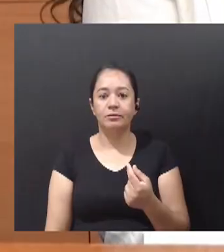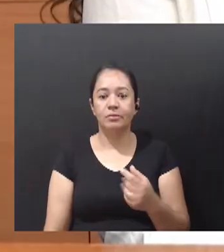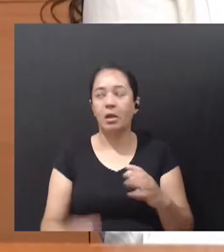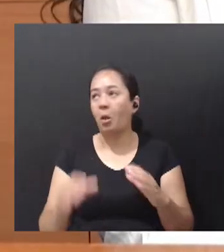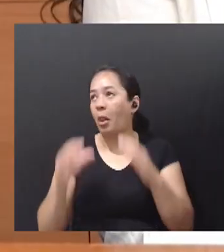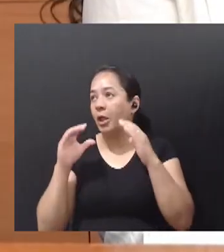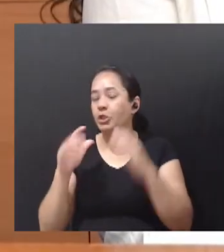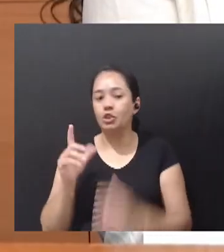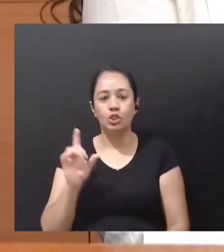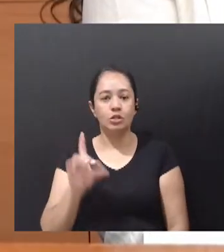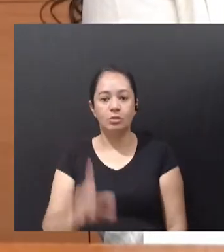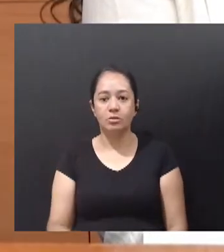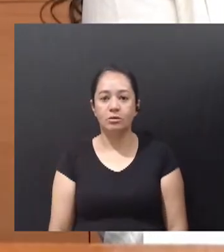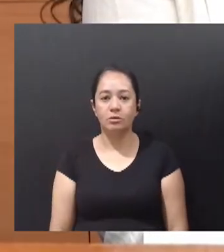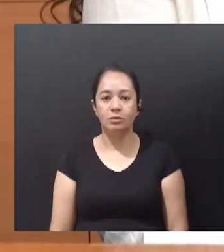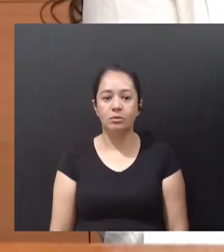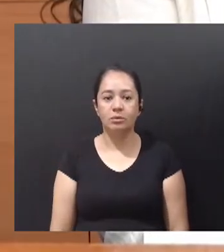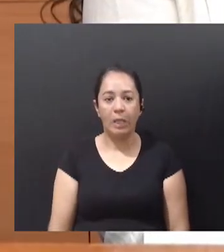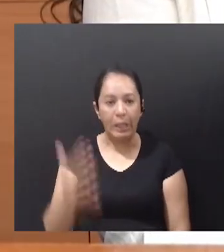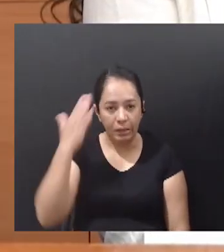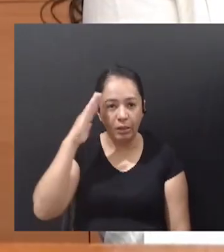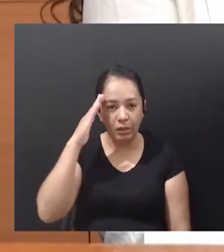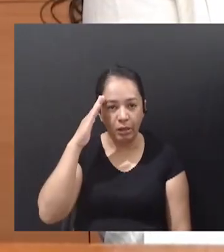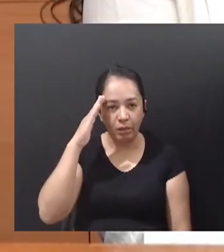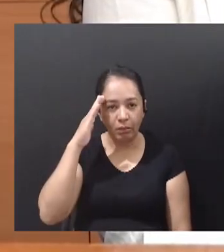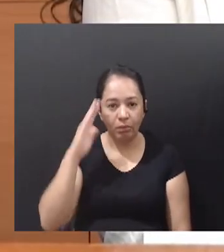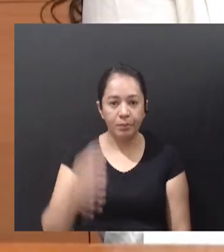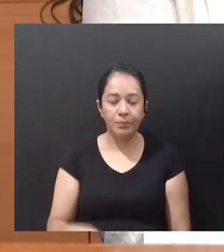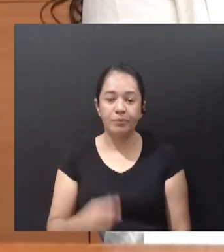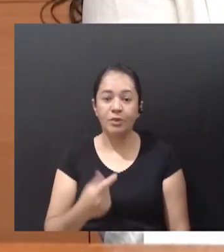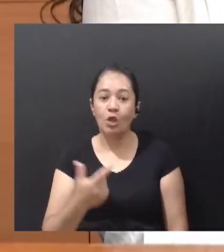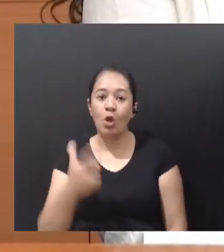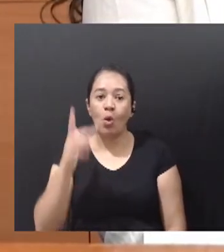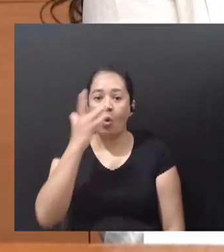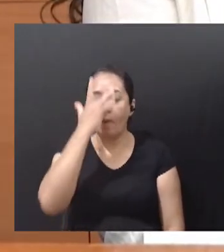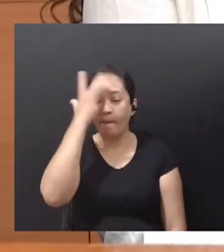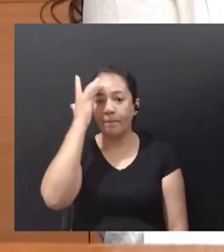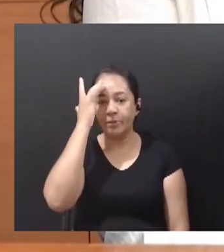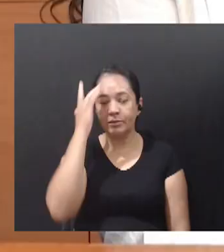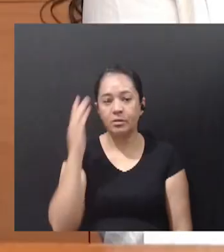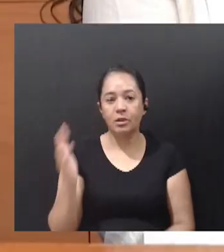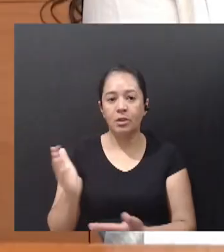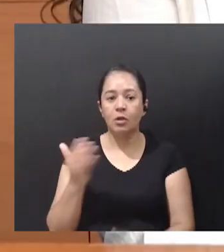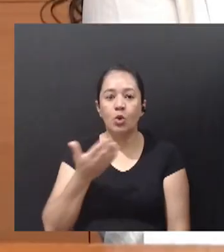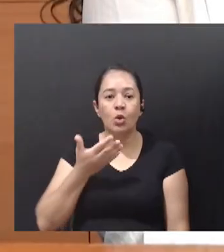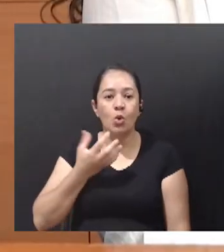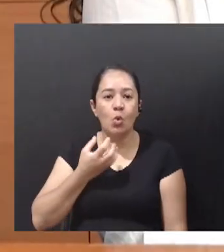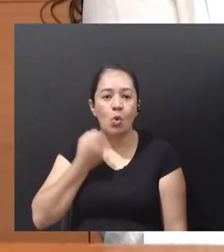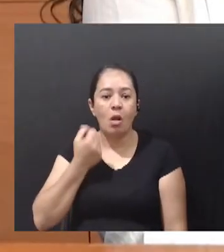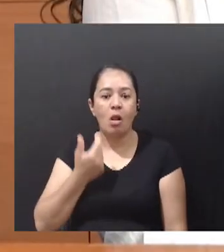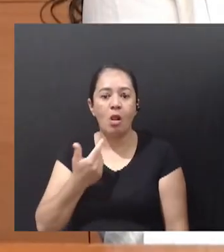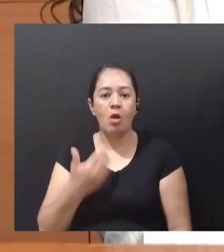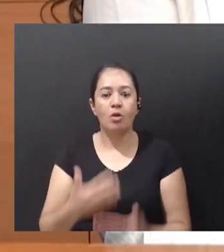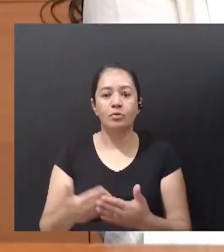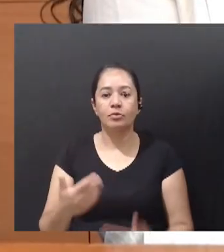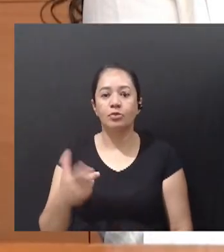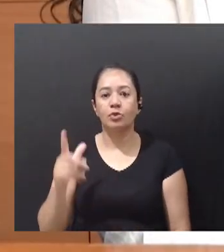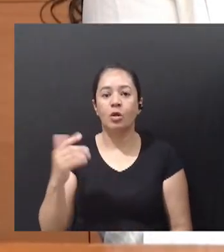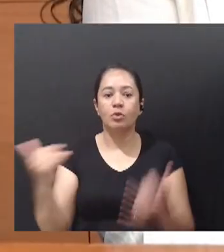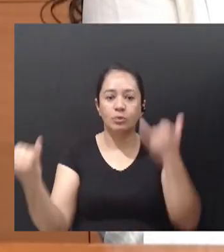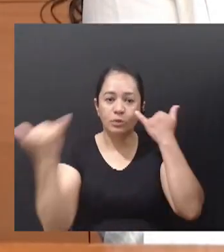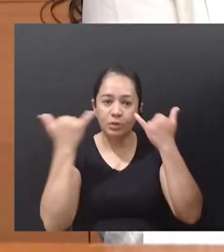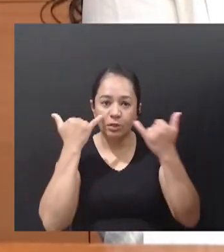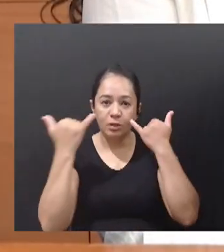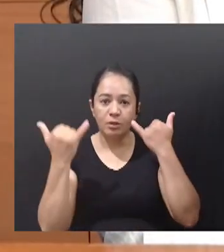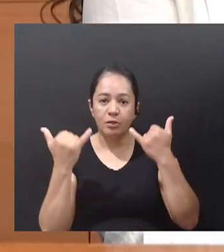ligado? Enquanto outras pessoas que acabam se beneficiando por algum privilégio de informação, né? Então,